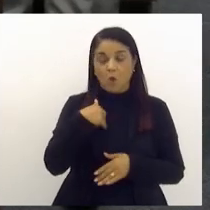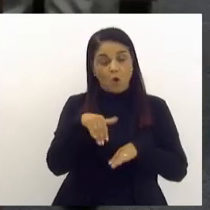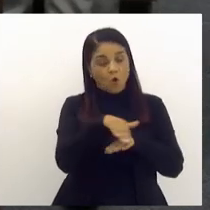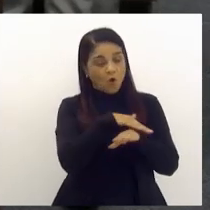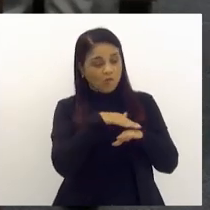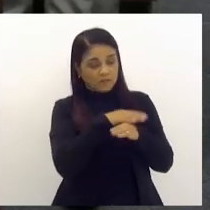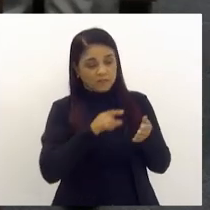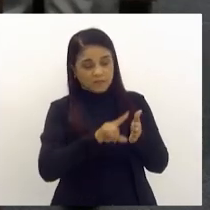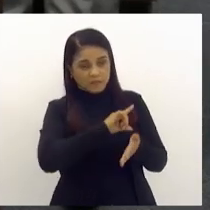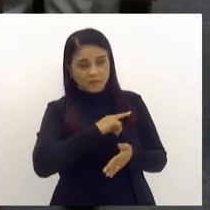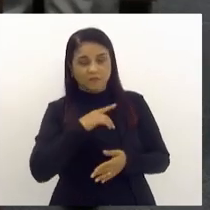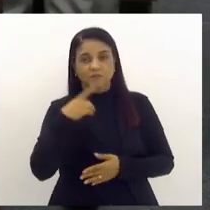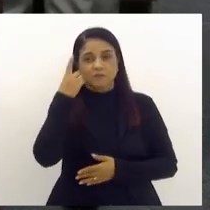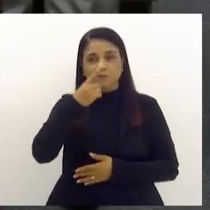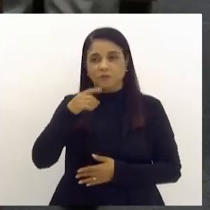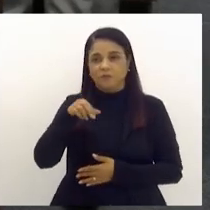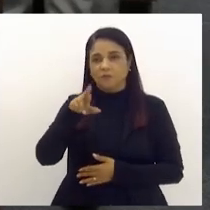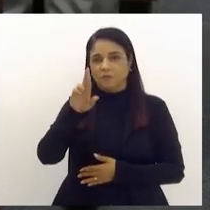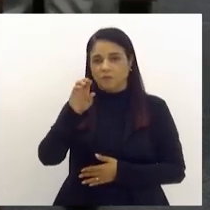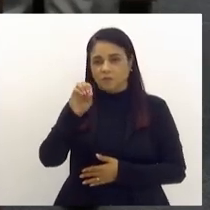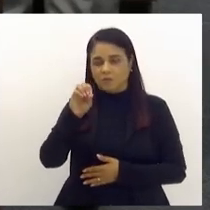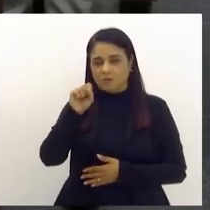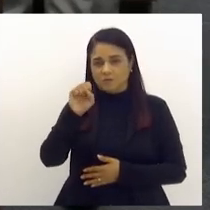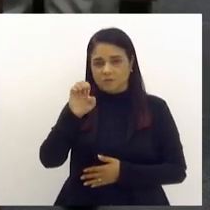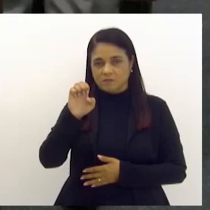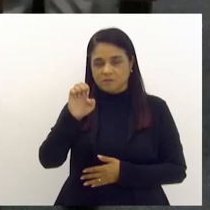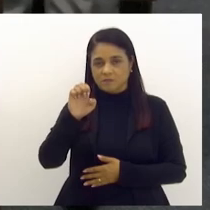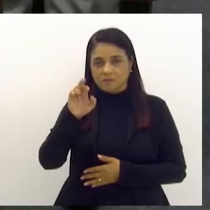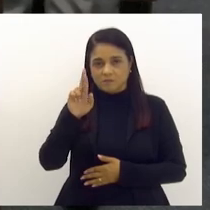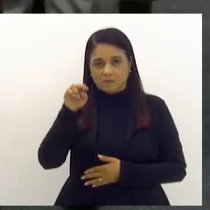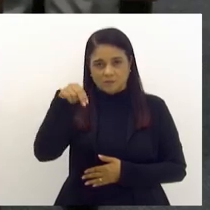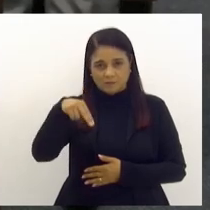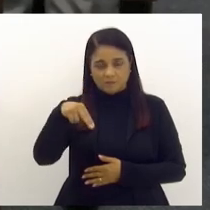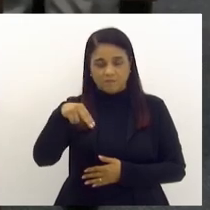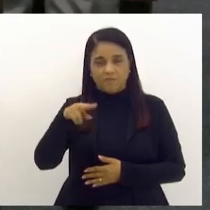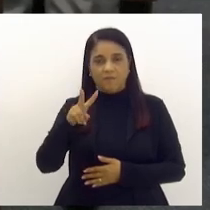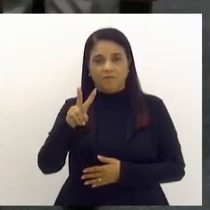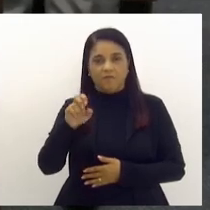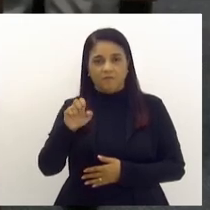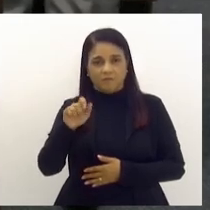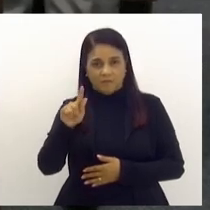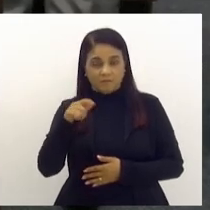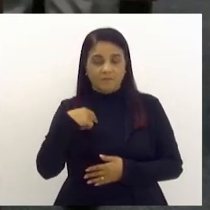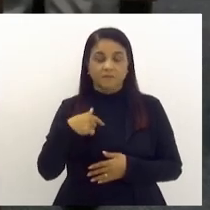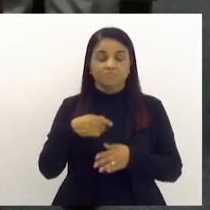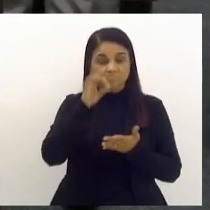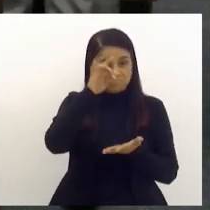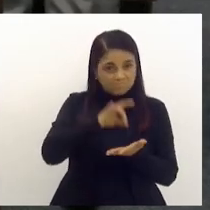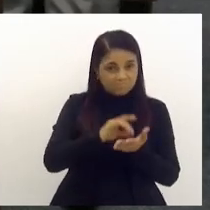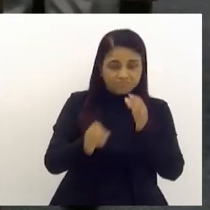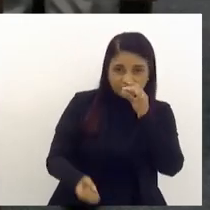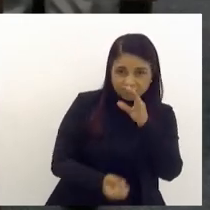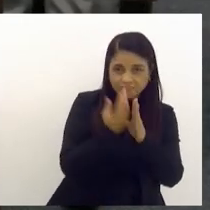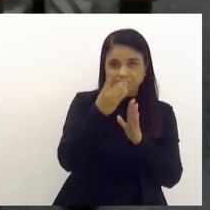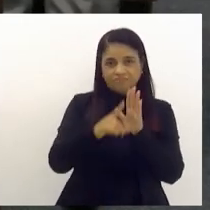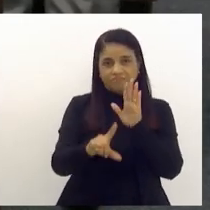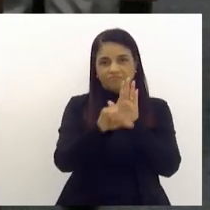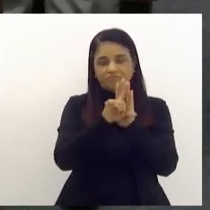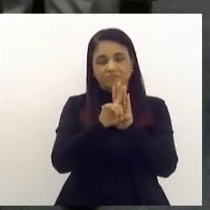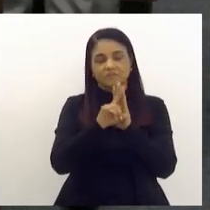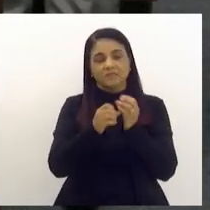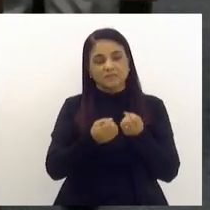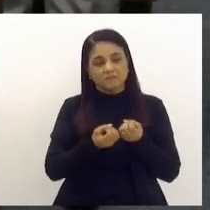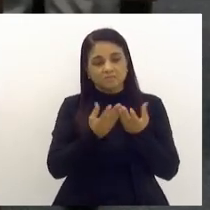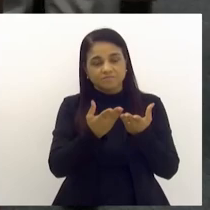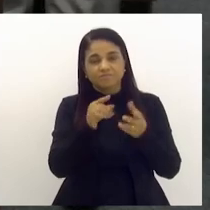com o deputado Rosenberg Reis, que é autor do projeto de lei, da lei original, do quanto que essas isenções trazem